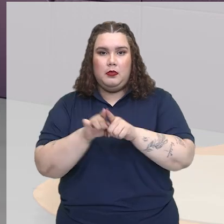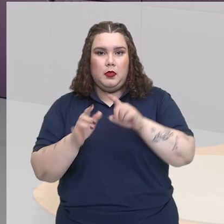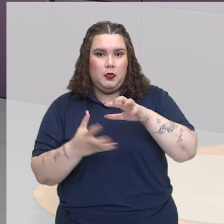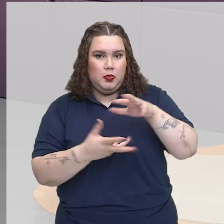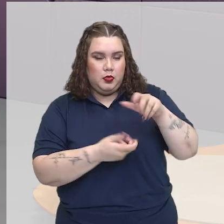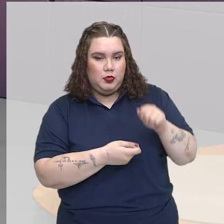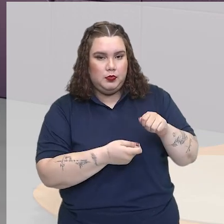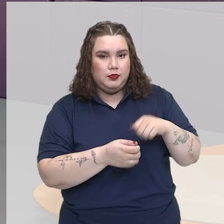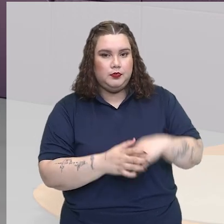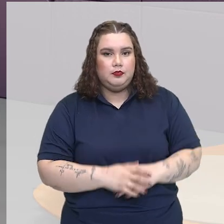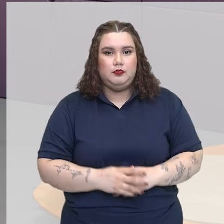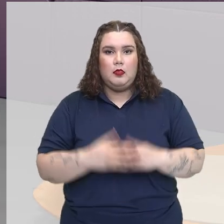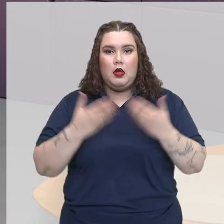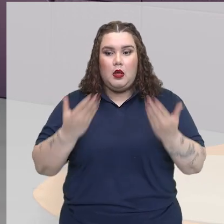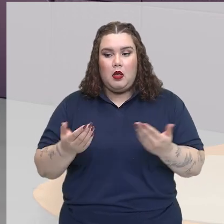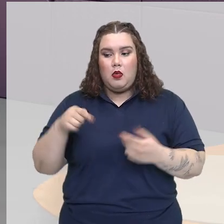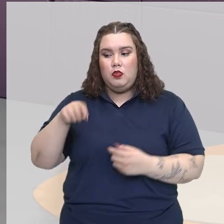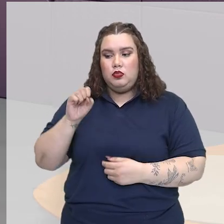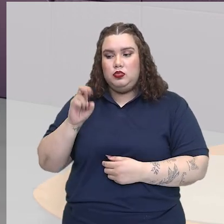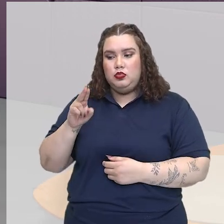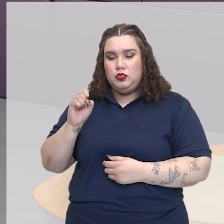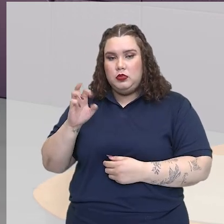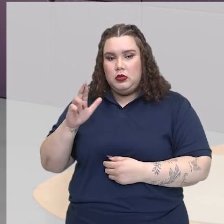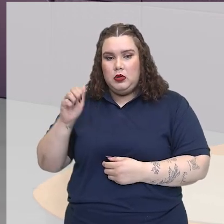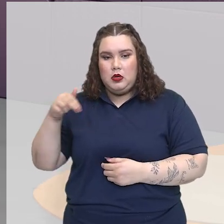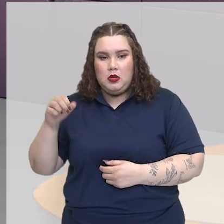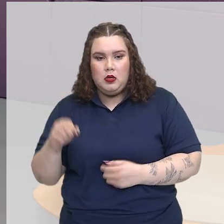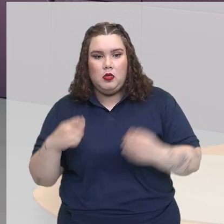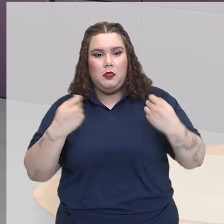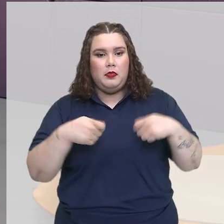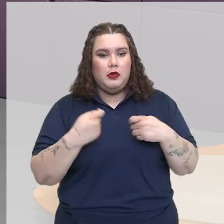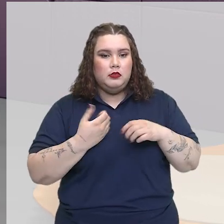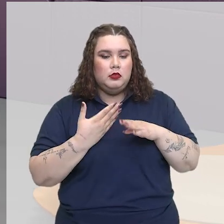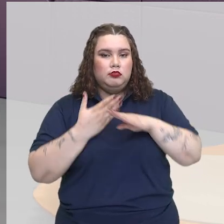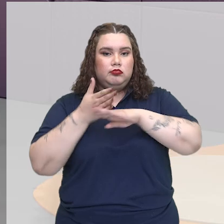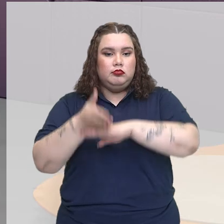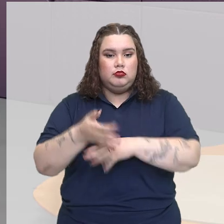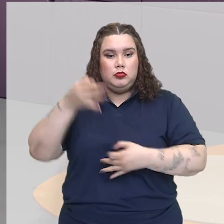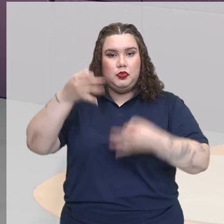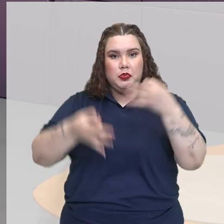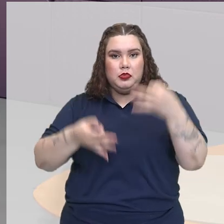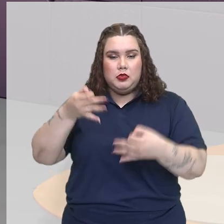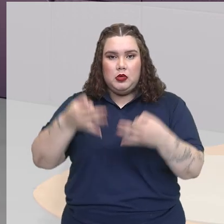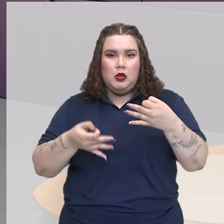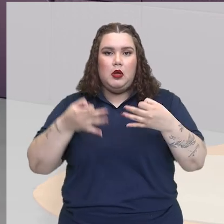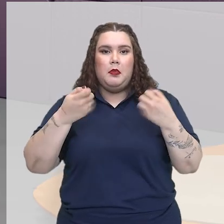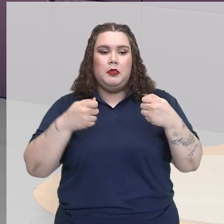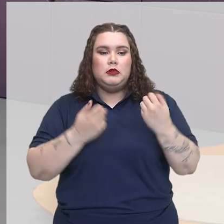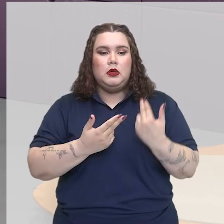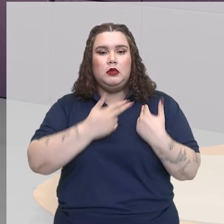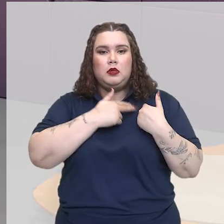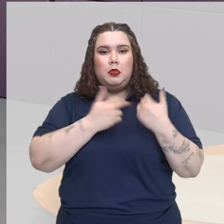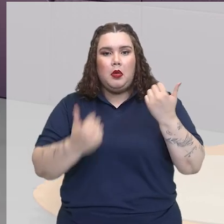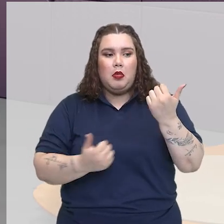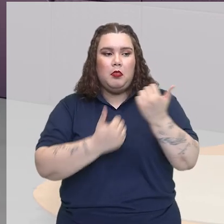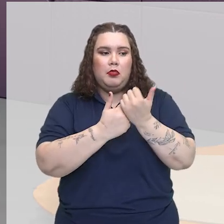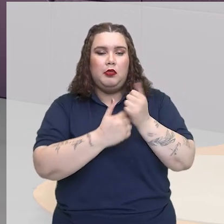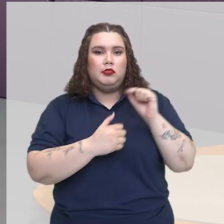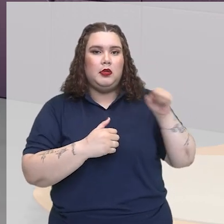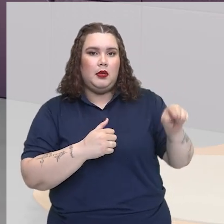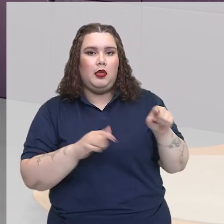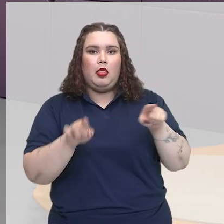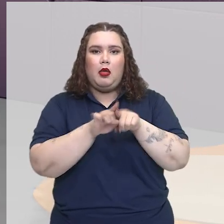suzerano teria que comparecer ao tribunal em defesa do vassalo. Nós vamos perceber